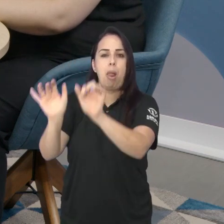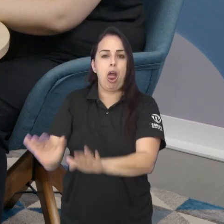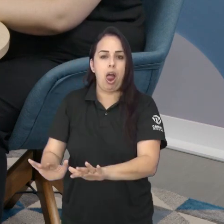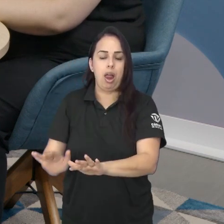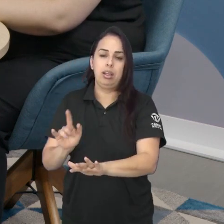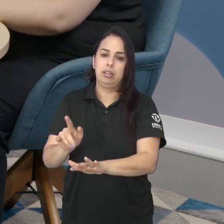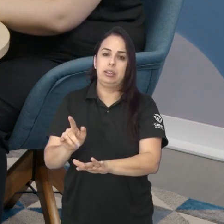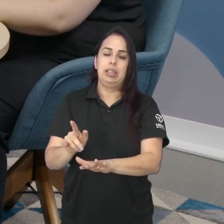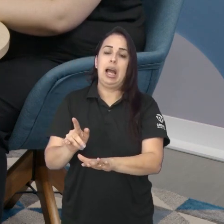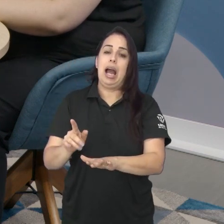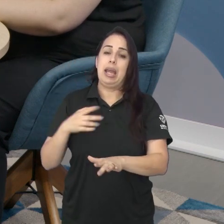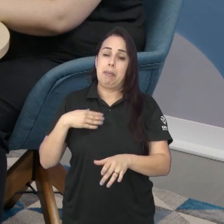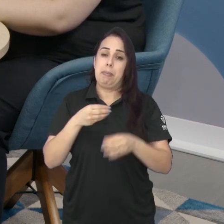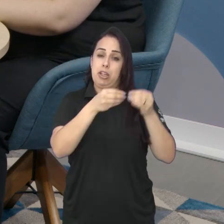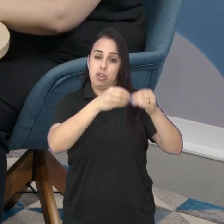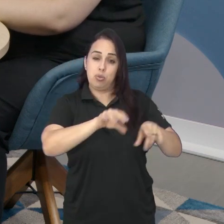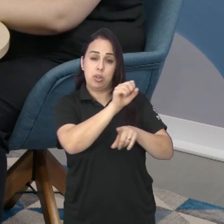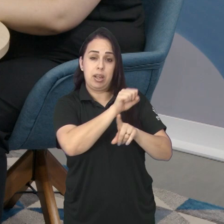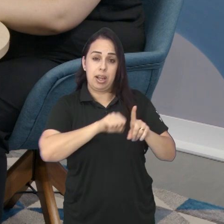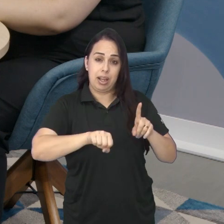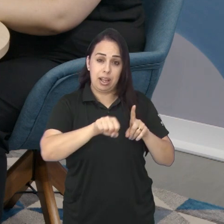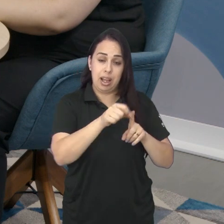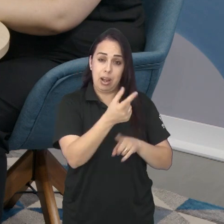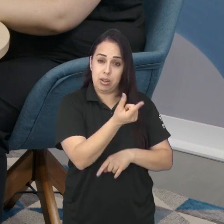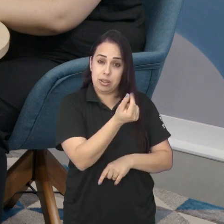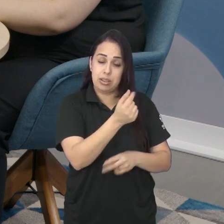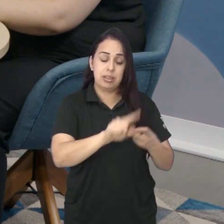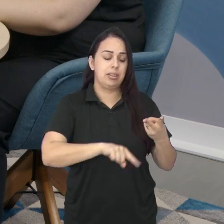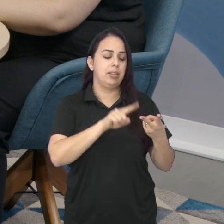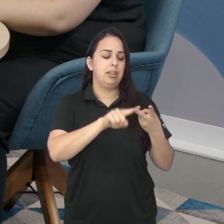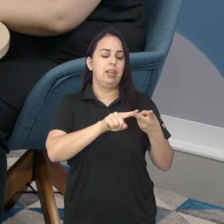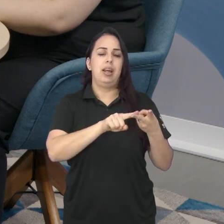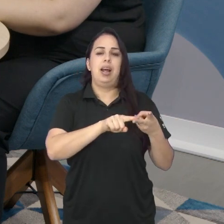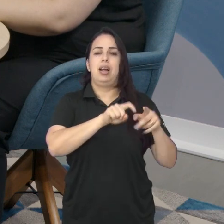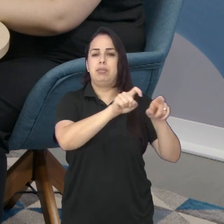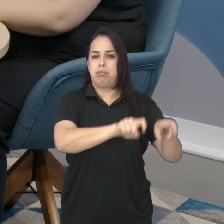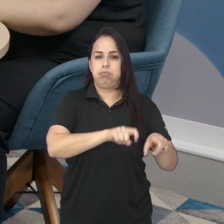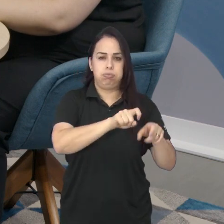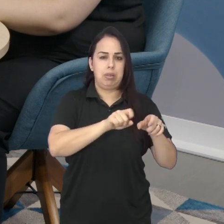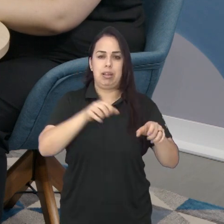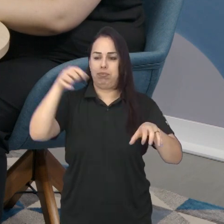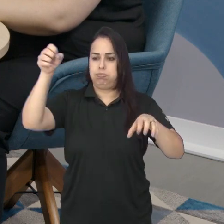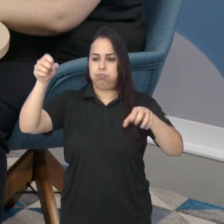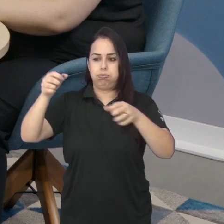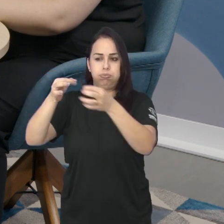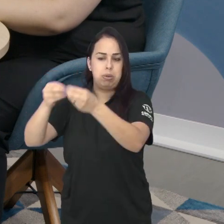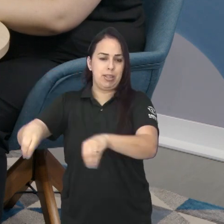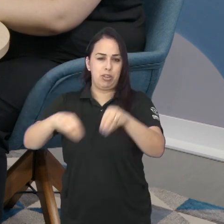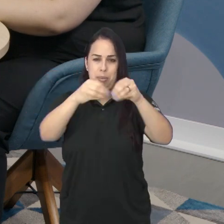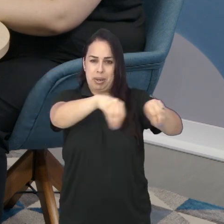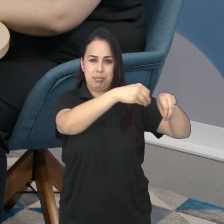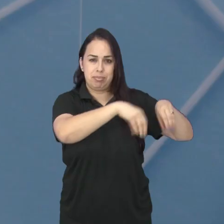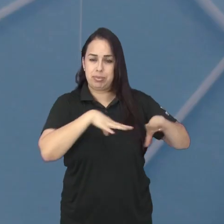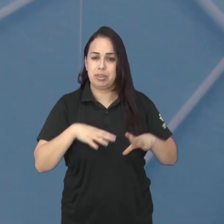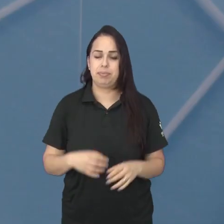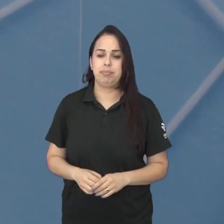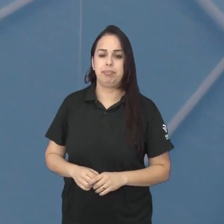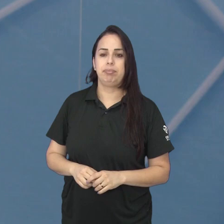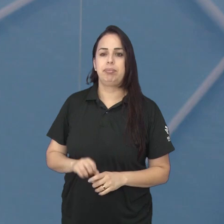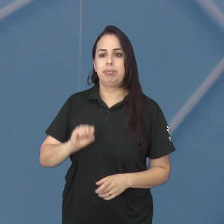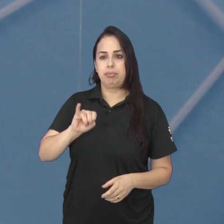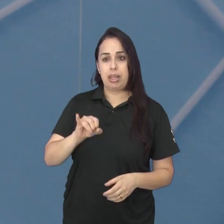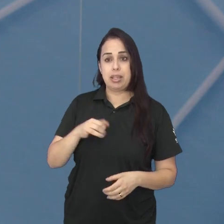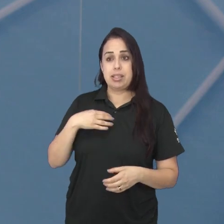também a questão econômica, lavouras, enfim, é uma cadeia, né, toda que é afetada. Na realidade, quando